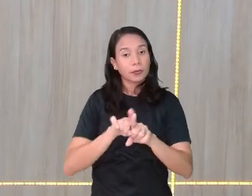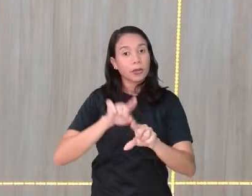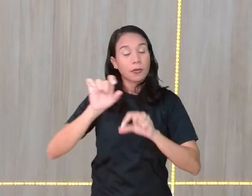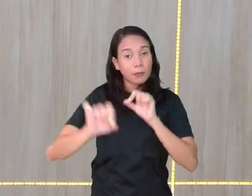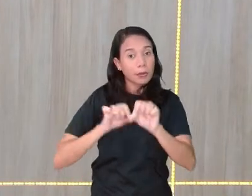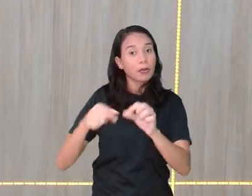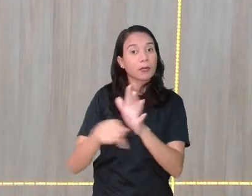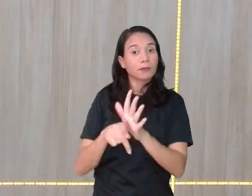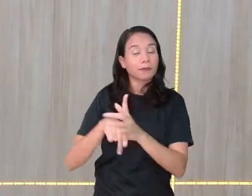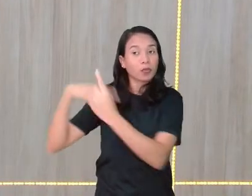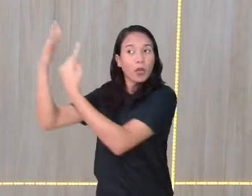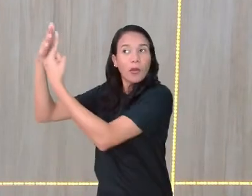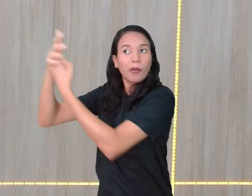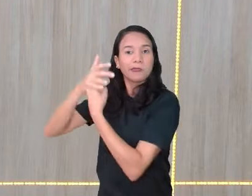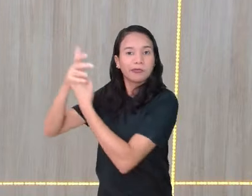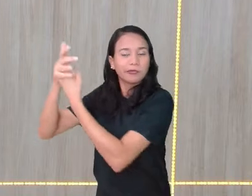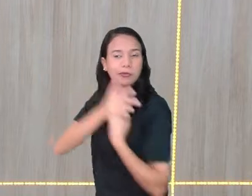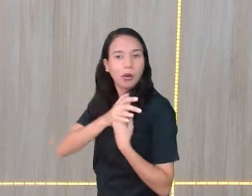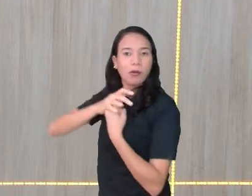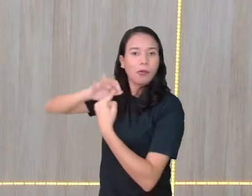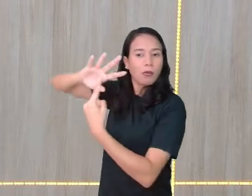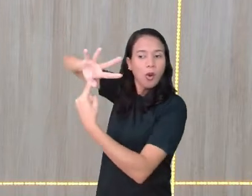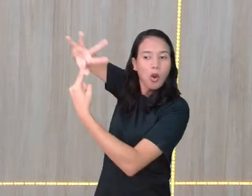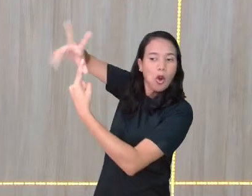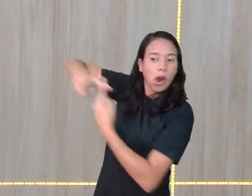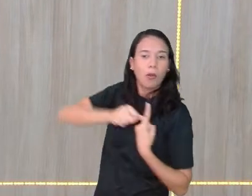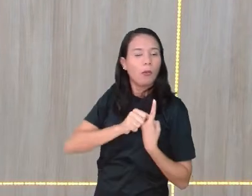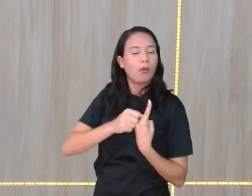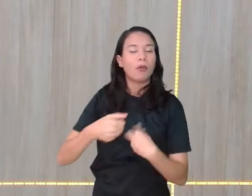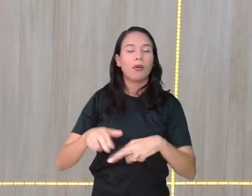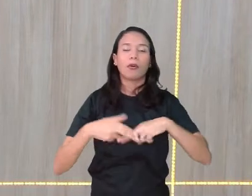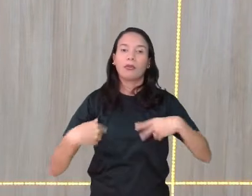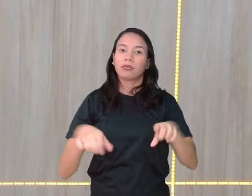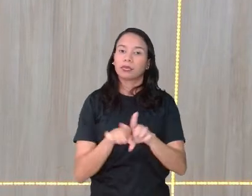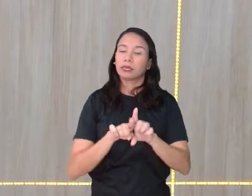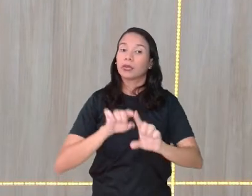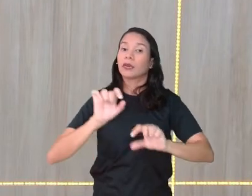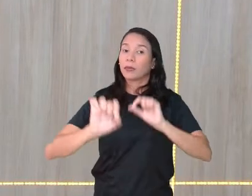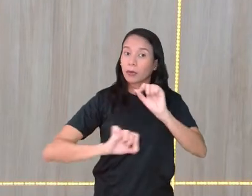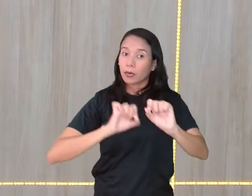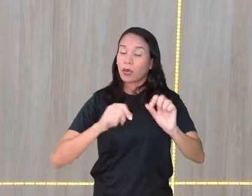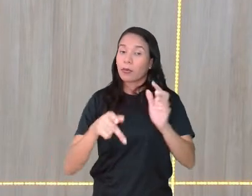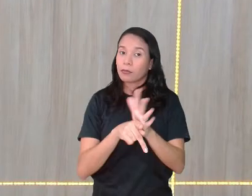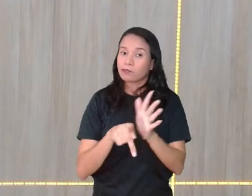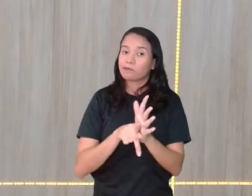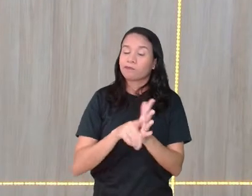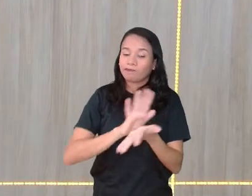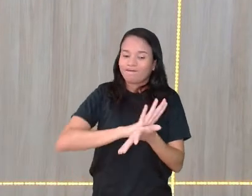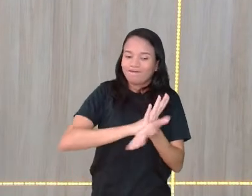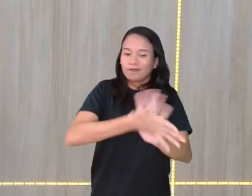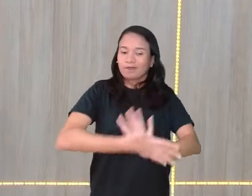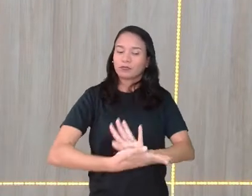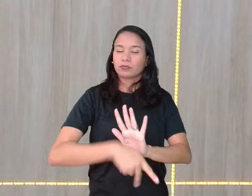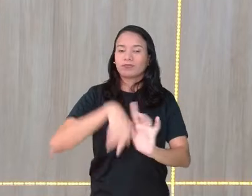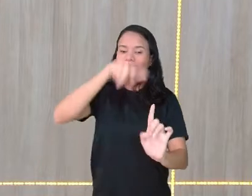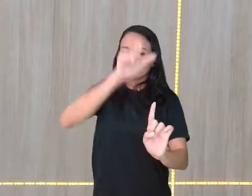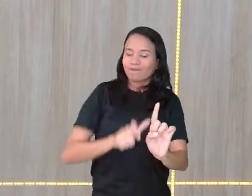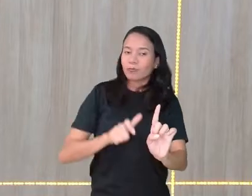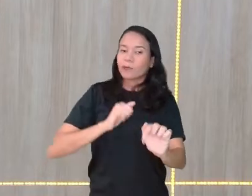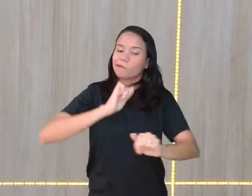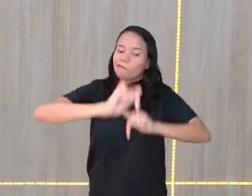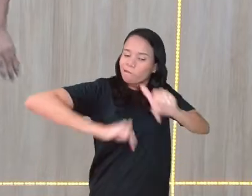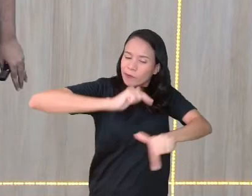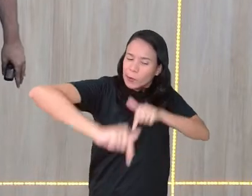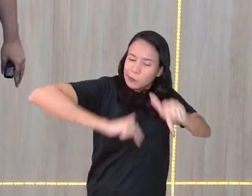tráfico negreiros, aí toda essa questão da exploração, né?